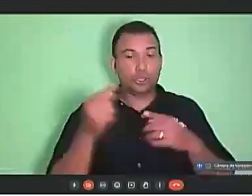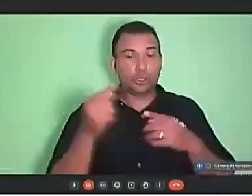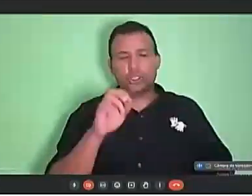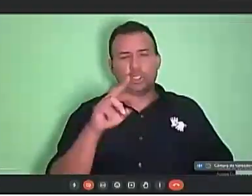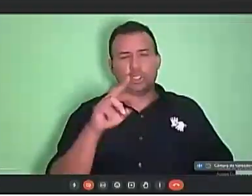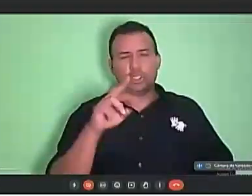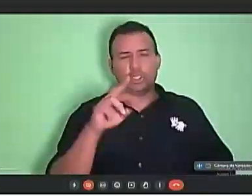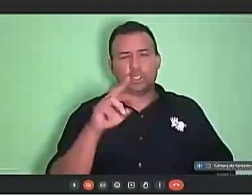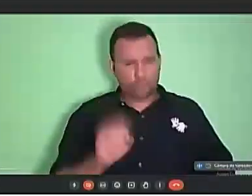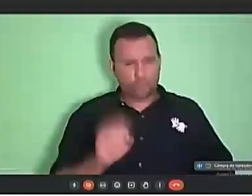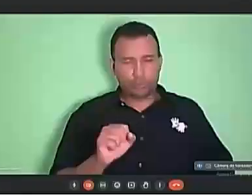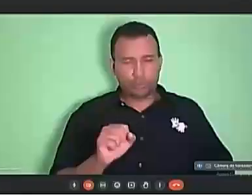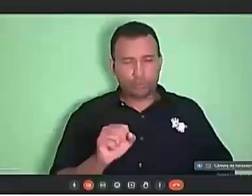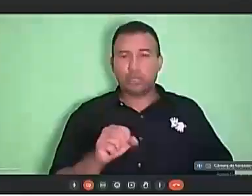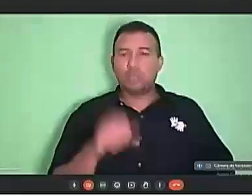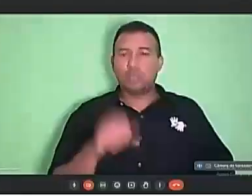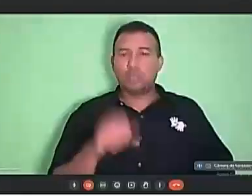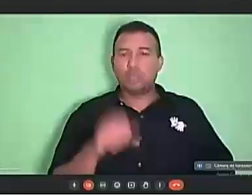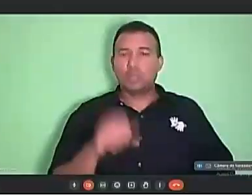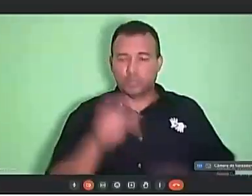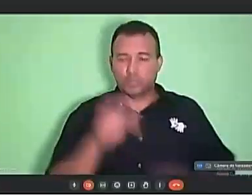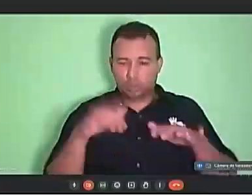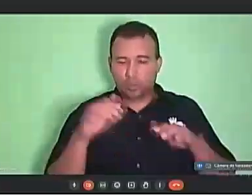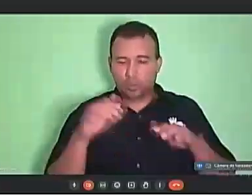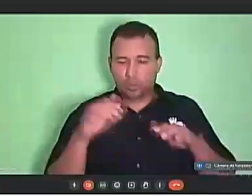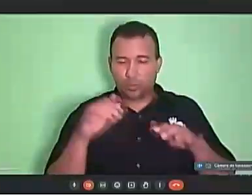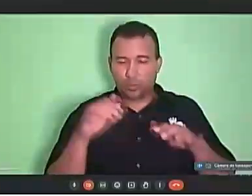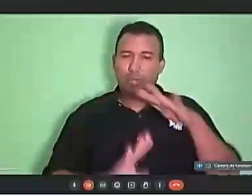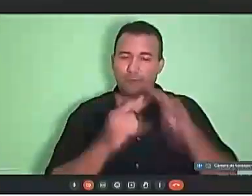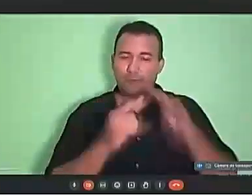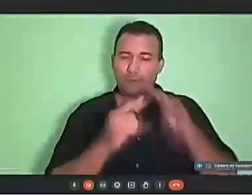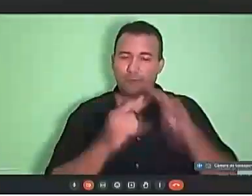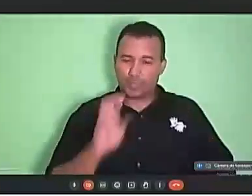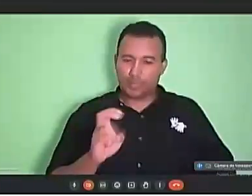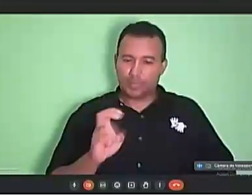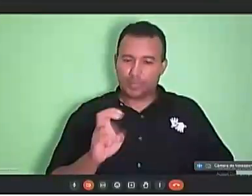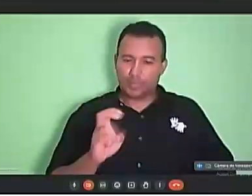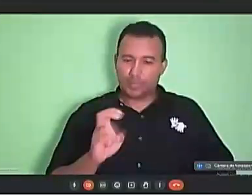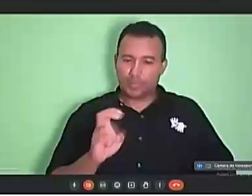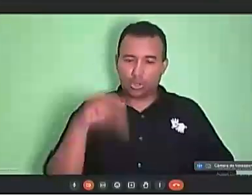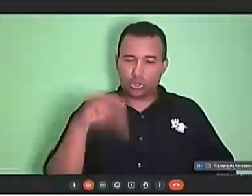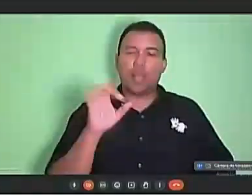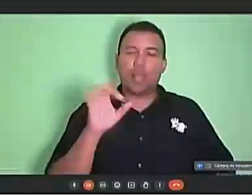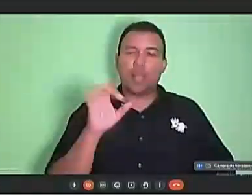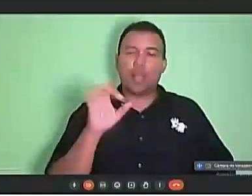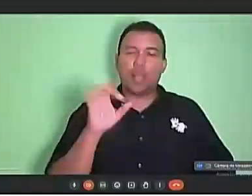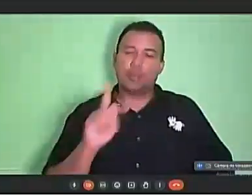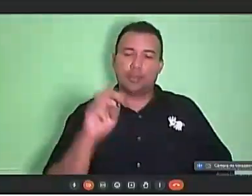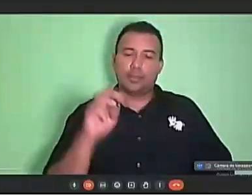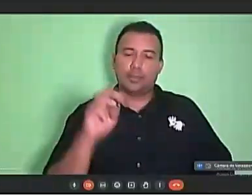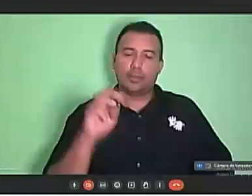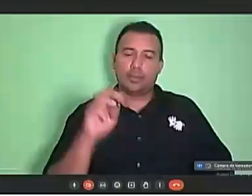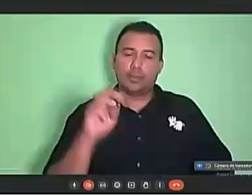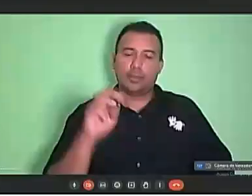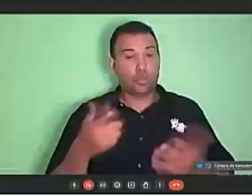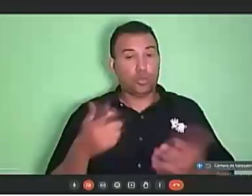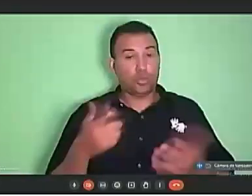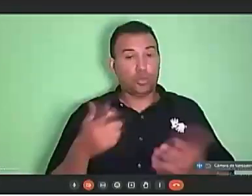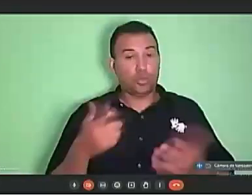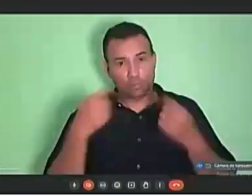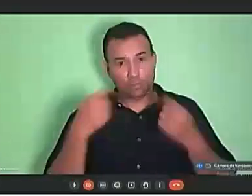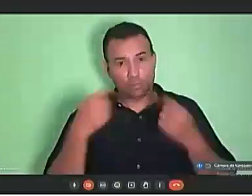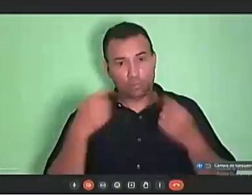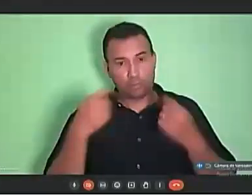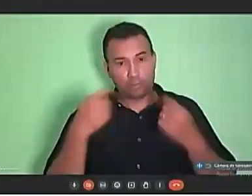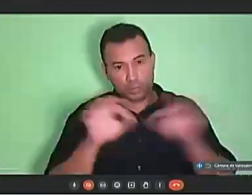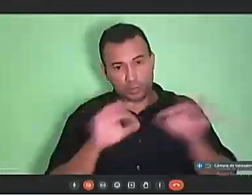Nas enchentes, ela chega a 25 centímetros por quilômetro. Então, para a gente reduzir, fazer obras que melhorem, teria que tentar fazer esse 25